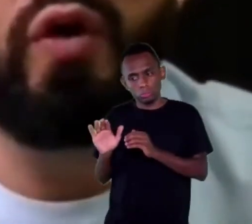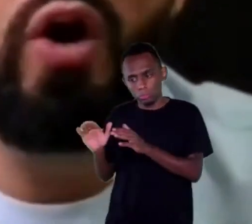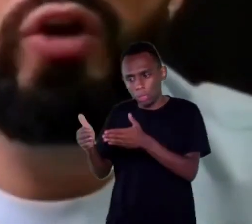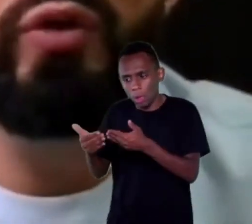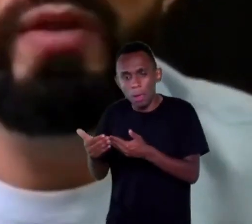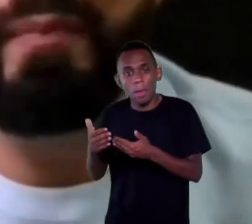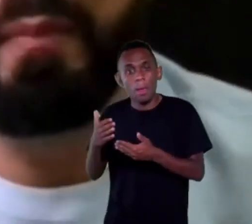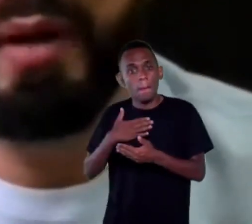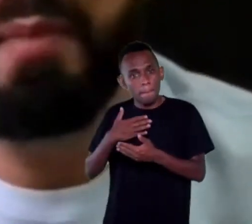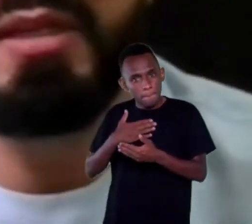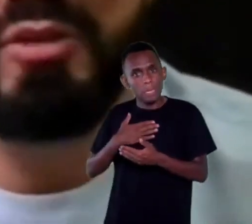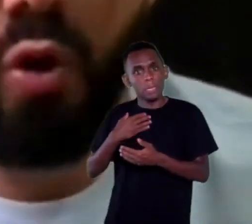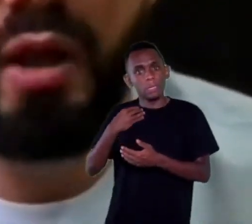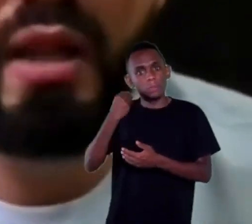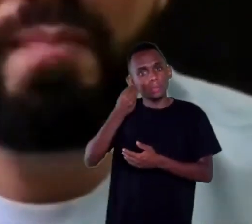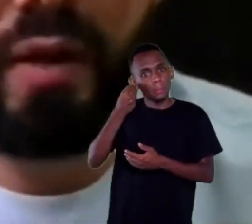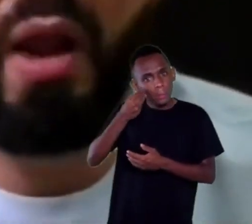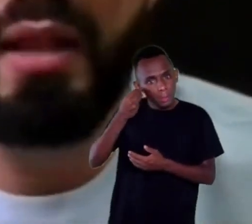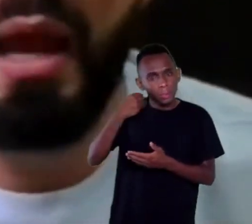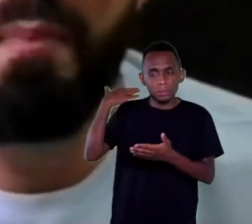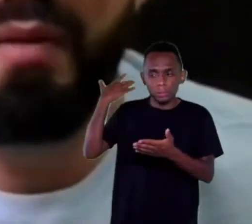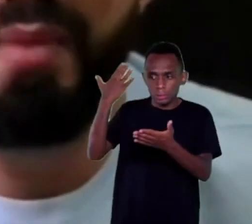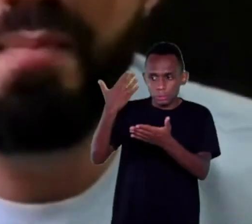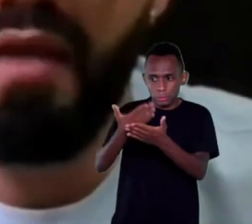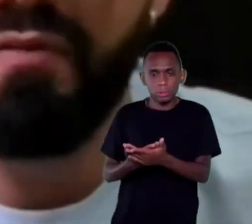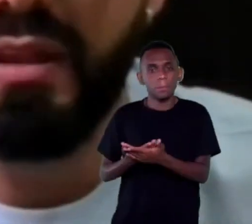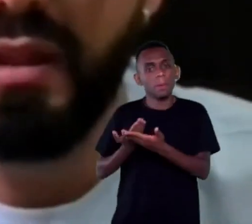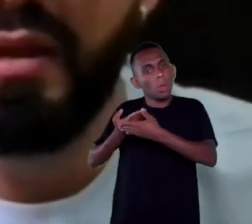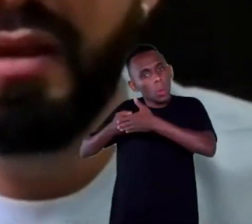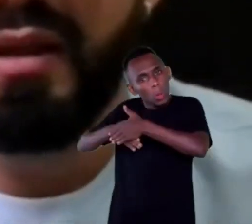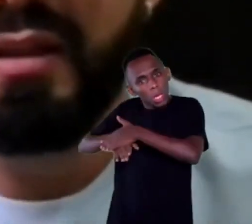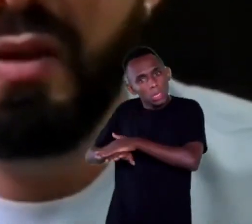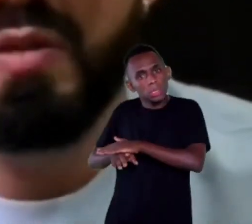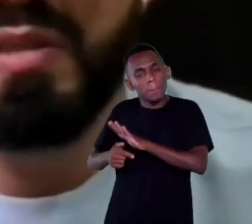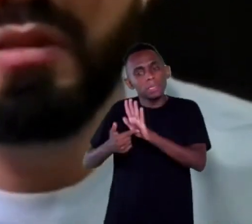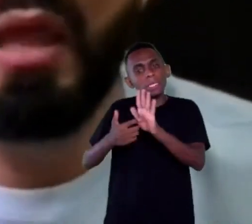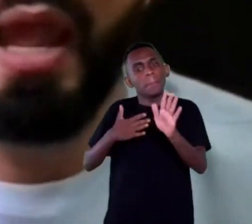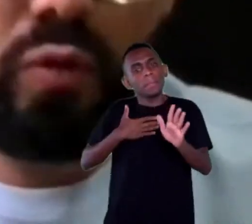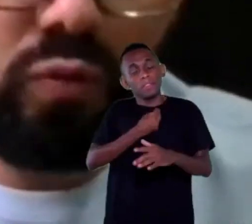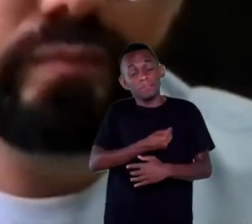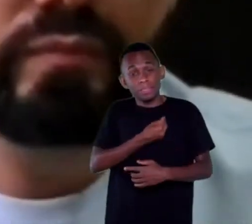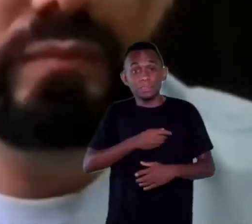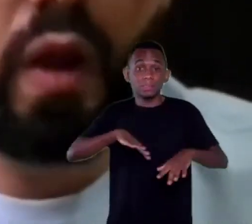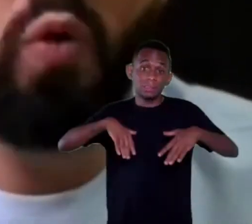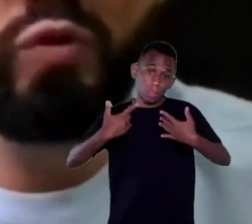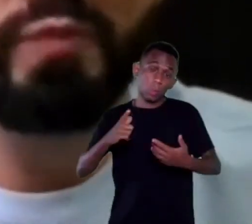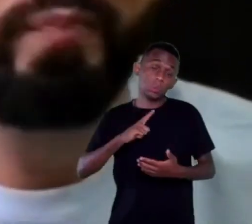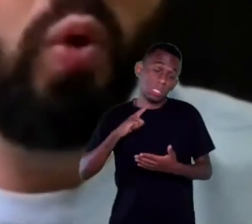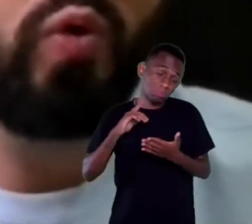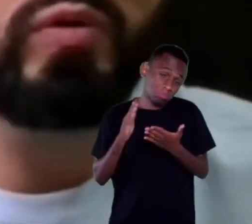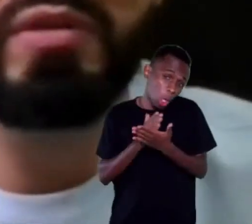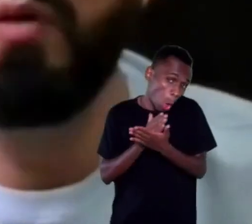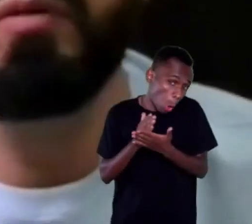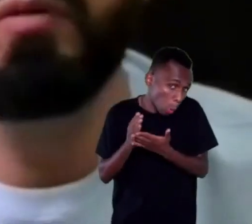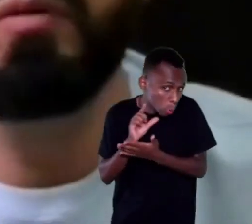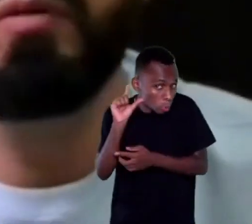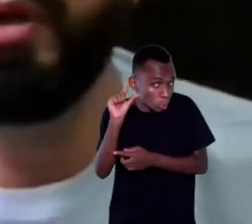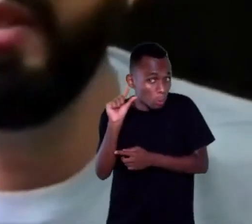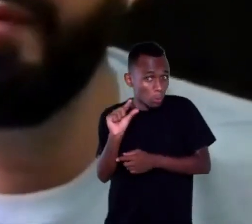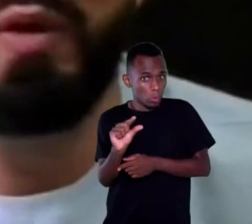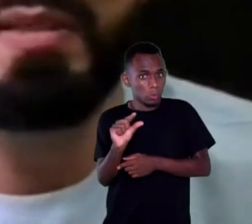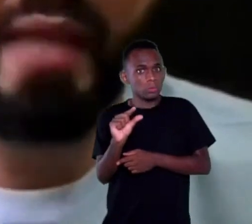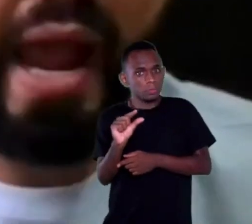meu portfólio e para a minha história, né? Para guardar para a minha vida. Então, assim, tenho alguns poucos, não